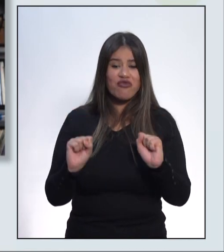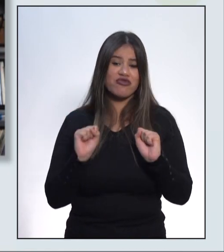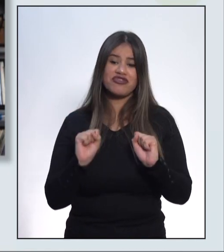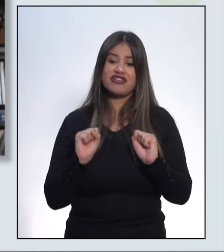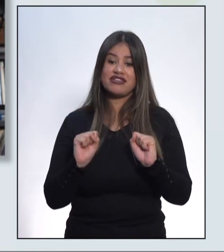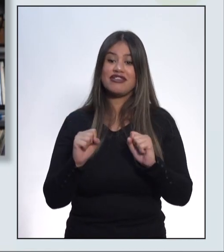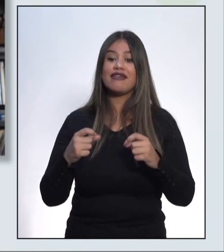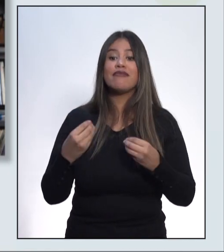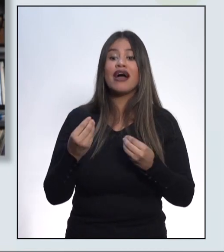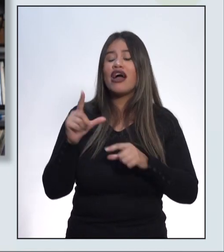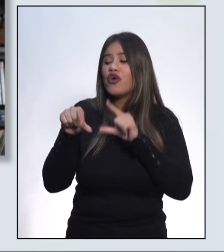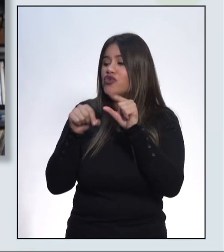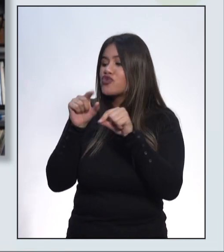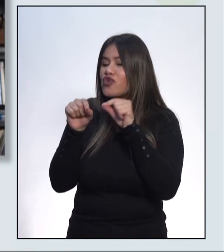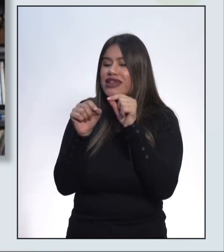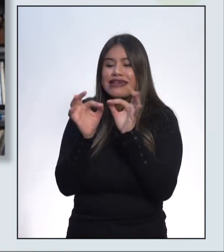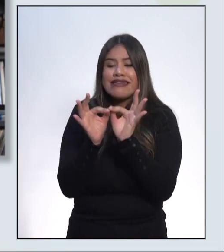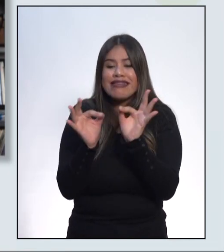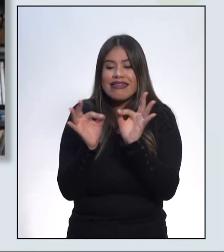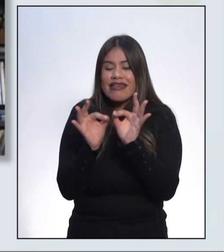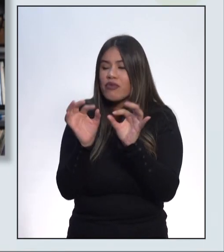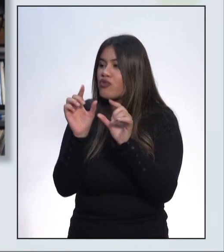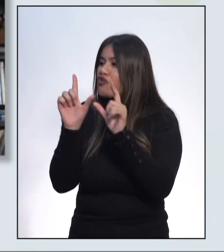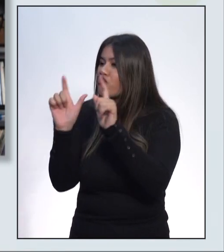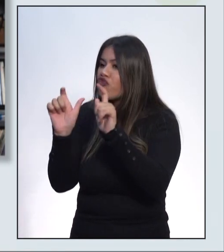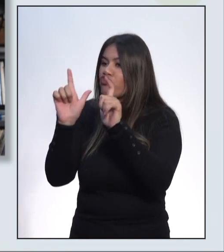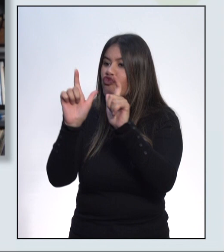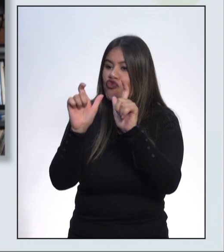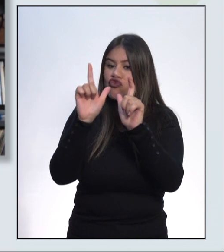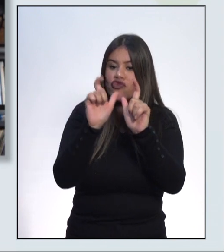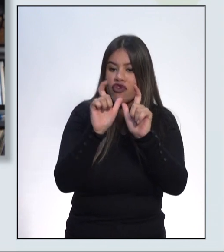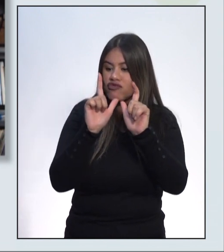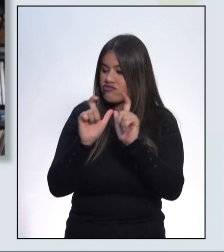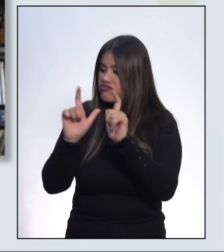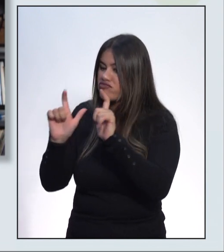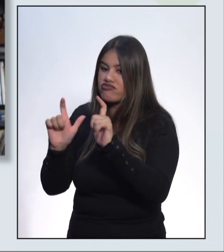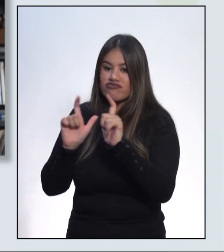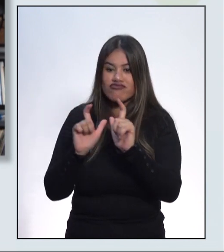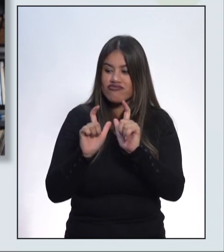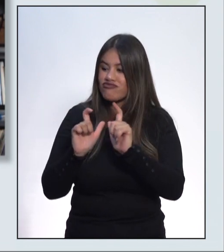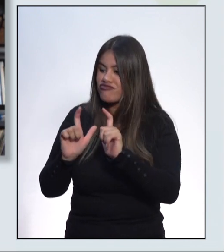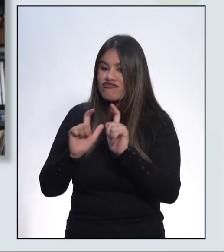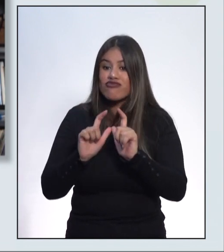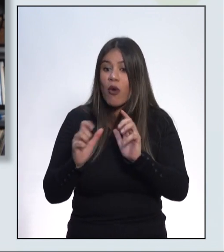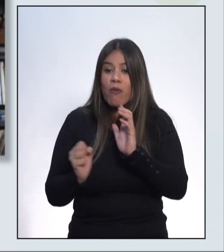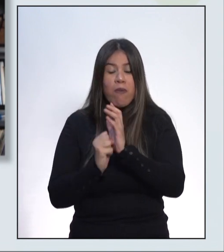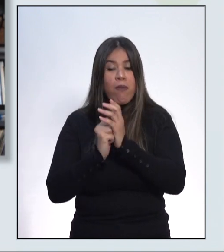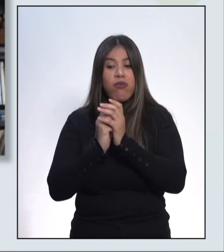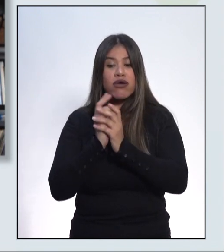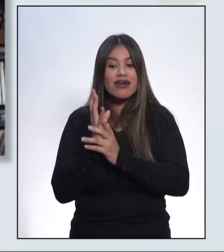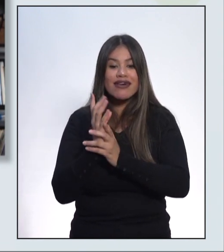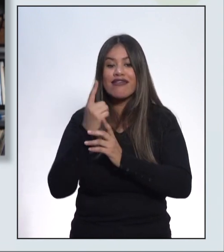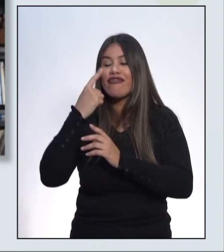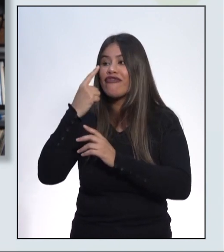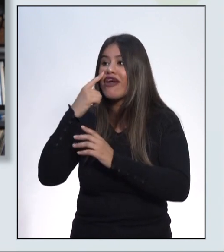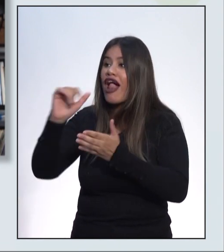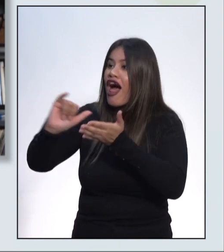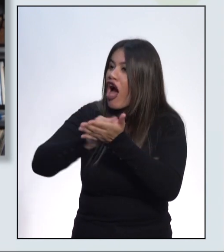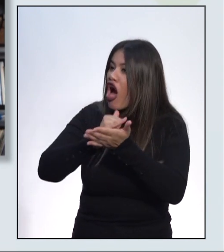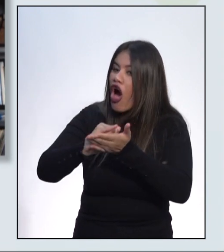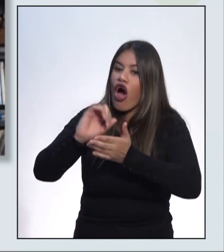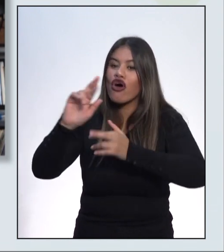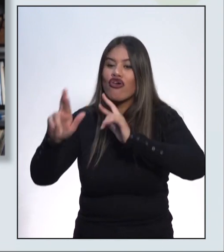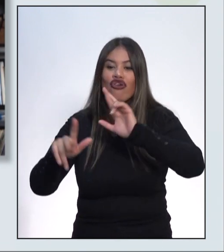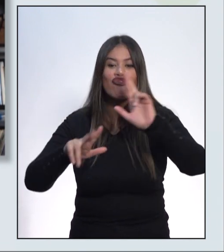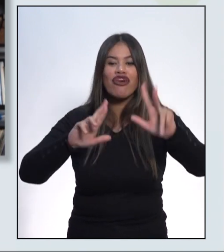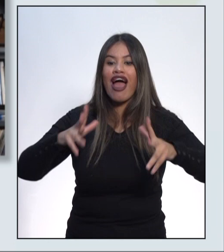fotos de um monte de coisinhas juntas, que juntas dão para a gente a ideia de quanta coisa diferente, quão vibrante